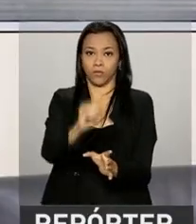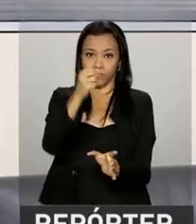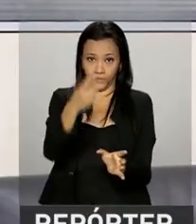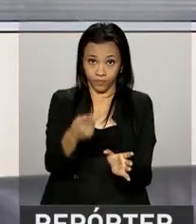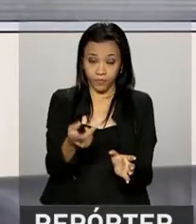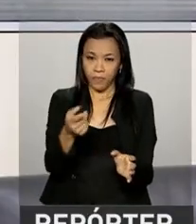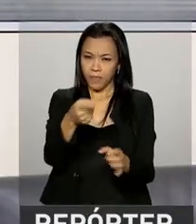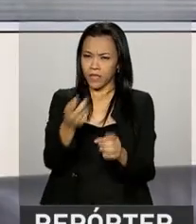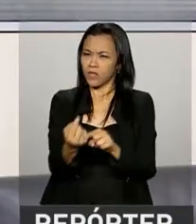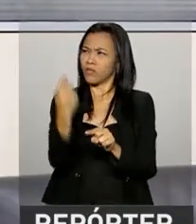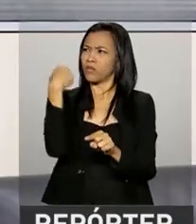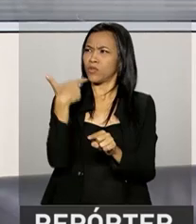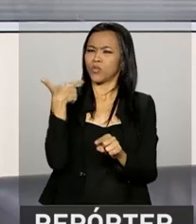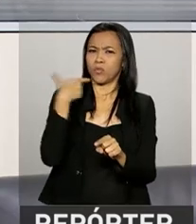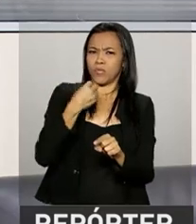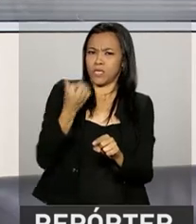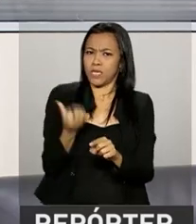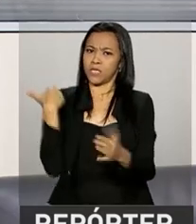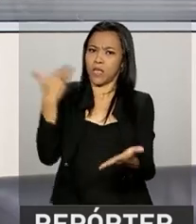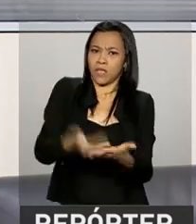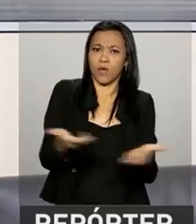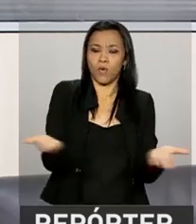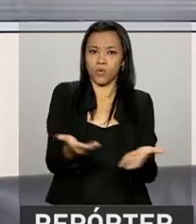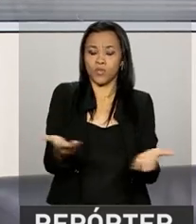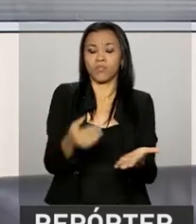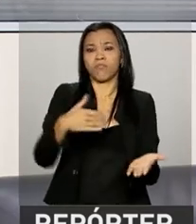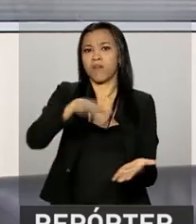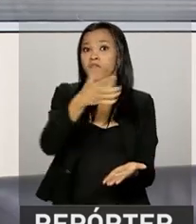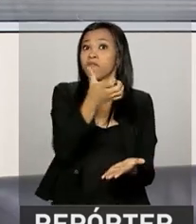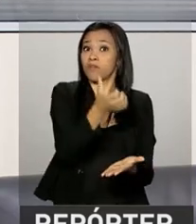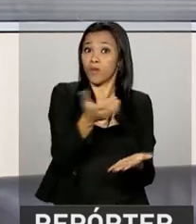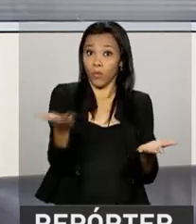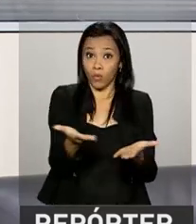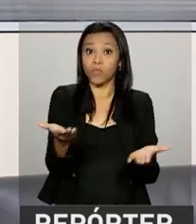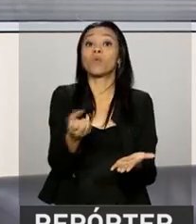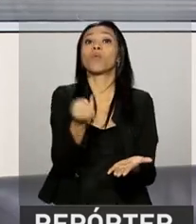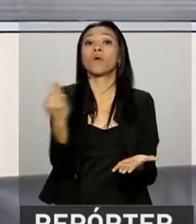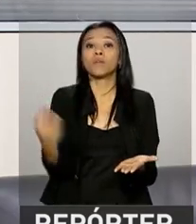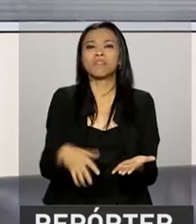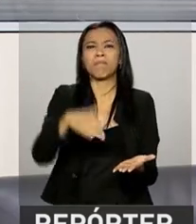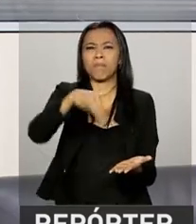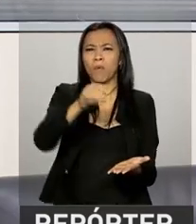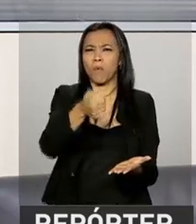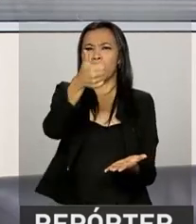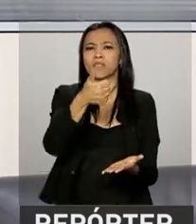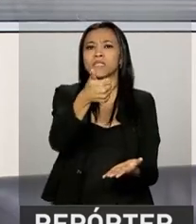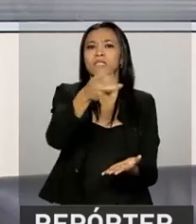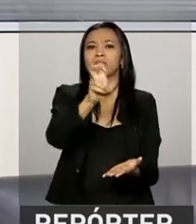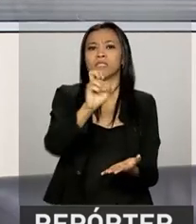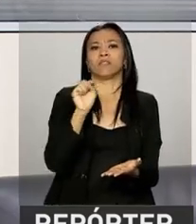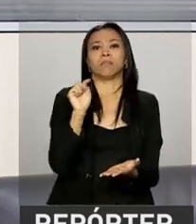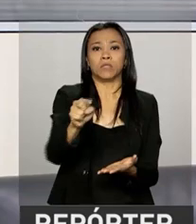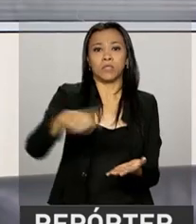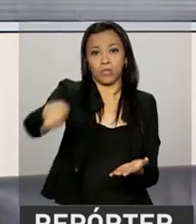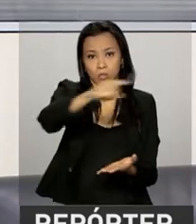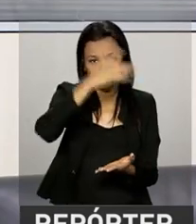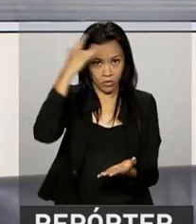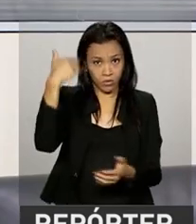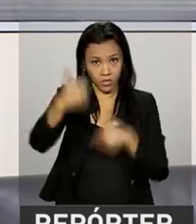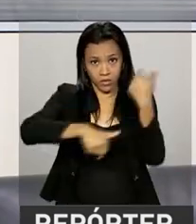de em torno de 6.700 produtores orgânicos registrados para hoje quase 15 mil produtores